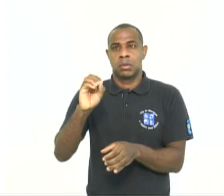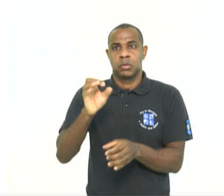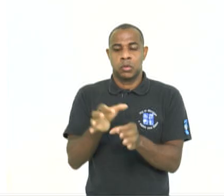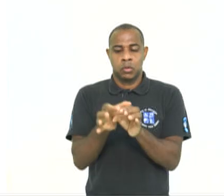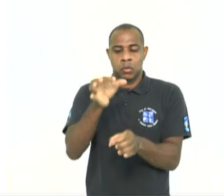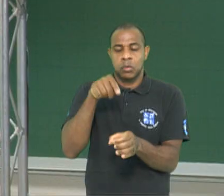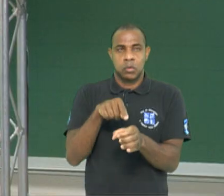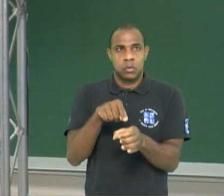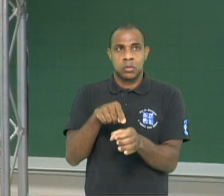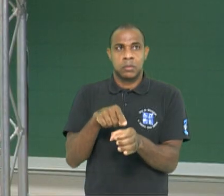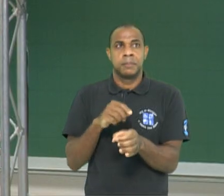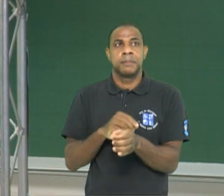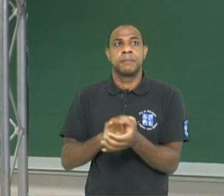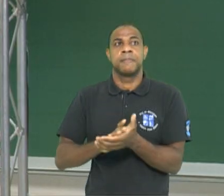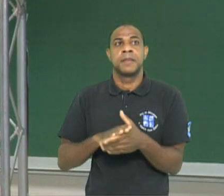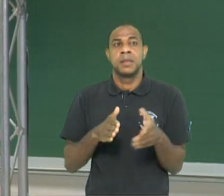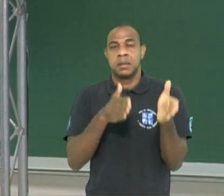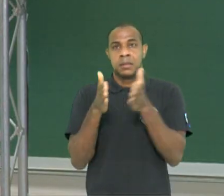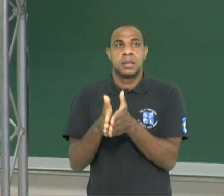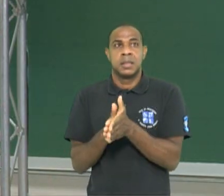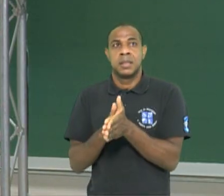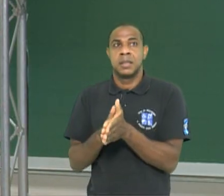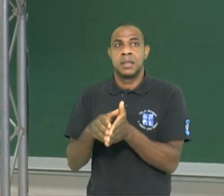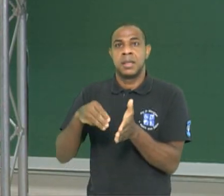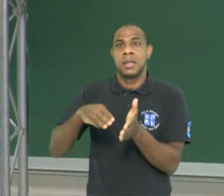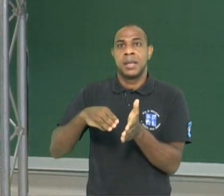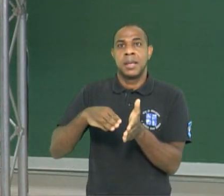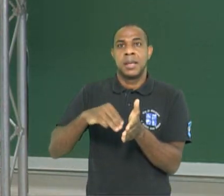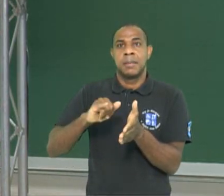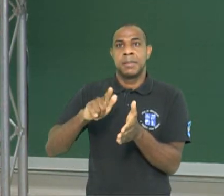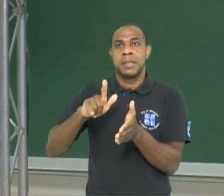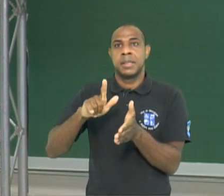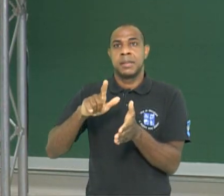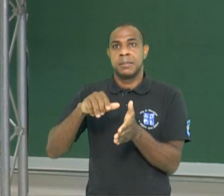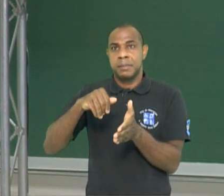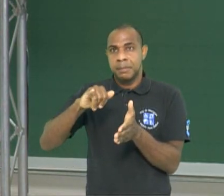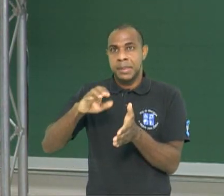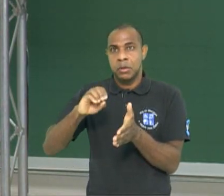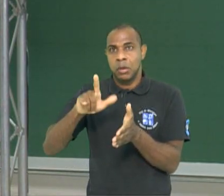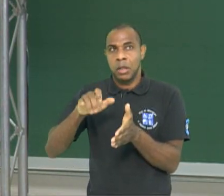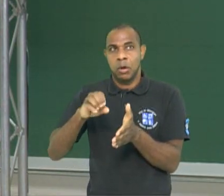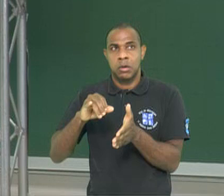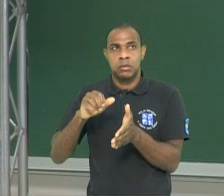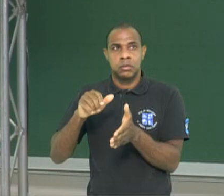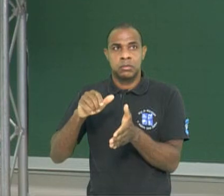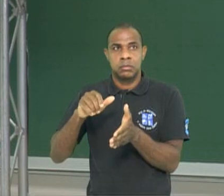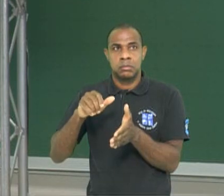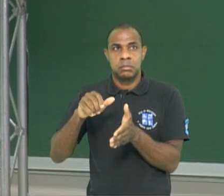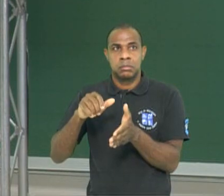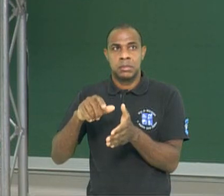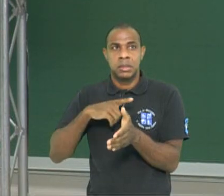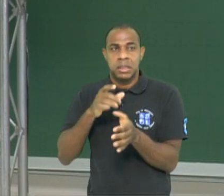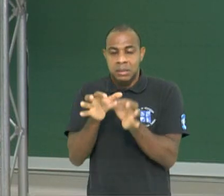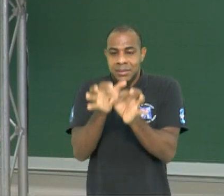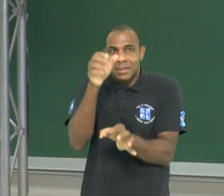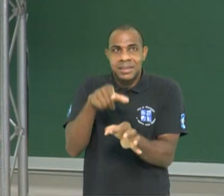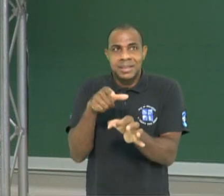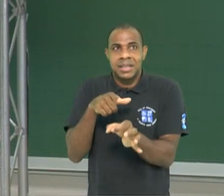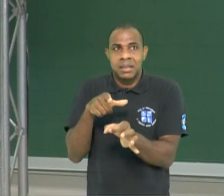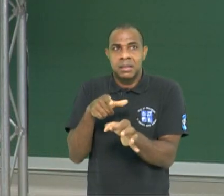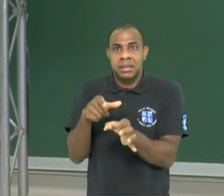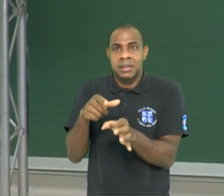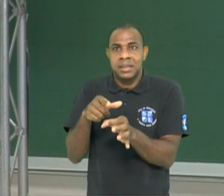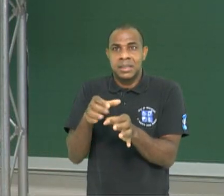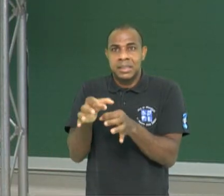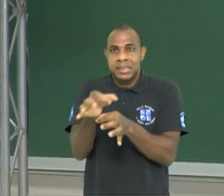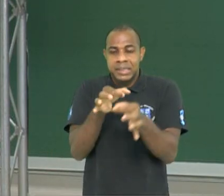vai chamar de mieloide e a outra linhagem de linfóide. Então, nós temos aqui a célula-tronco, beleza? A linhagem linfóide vai